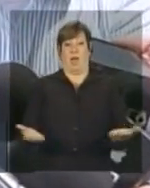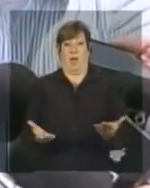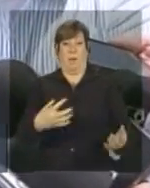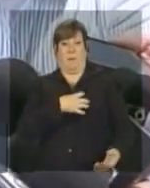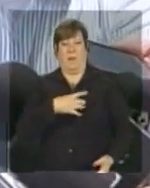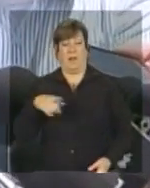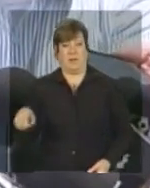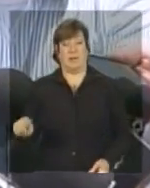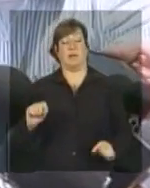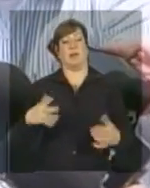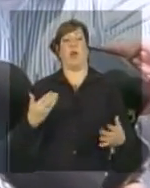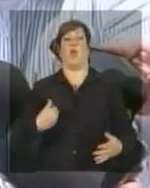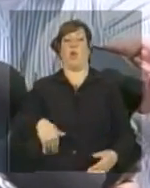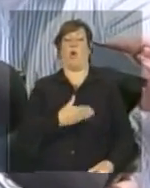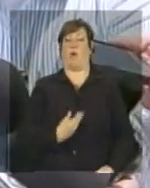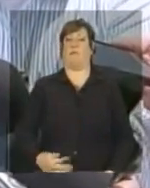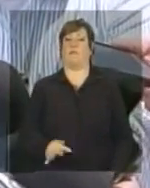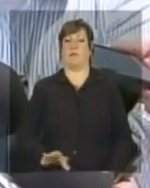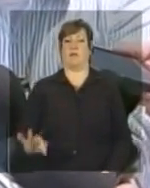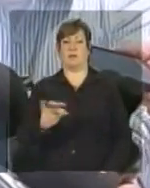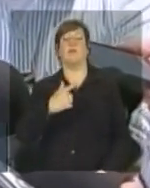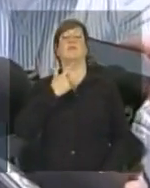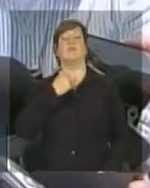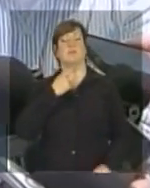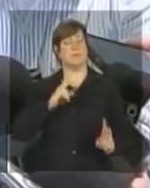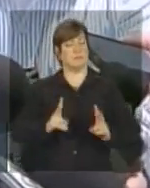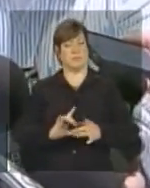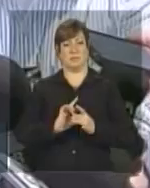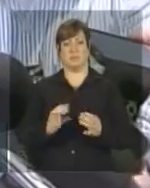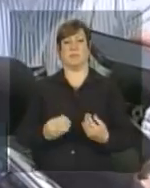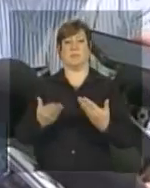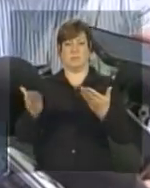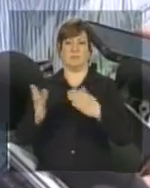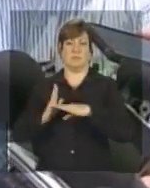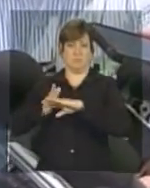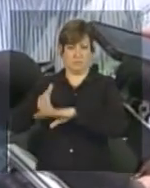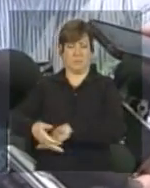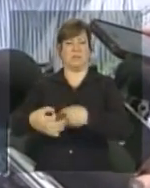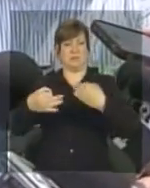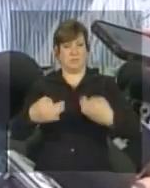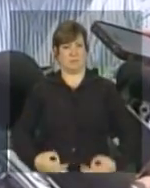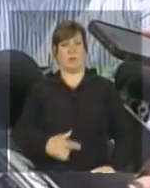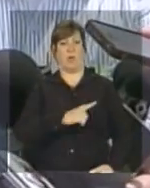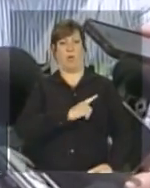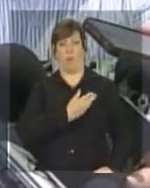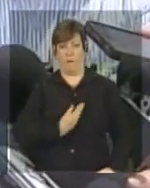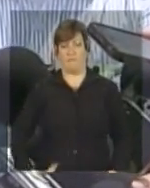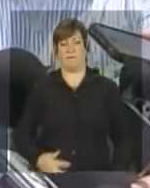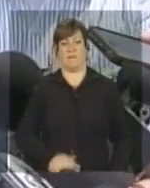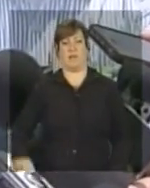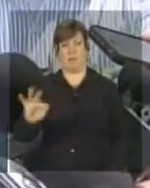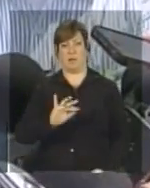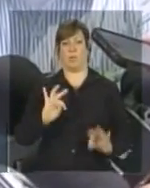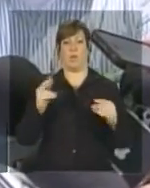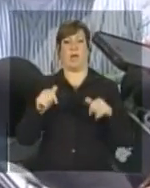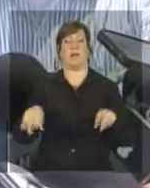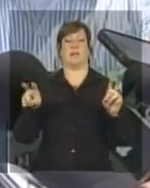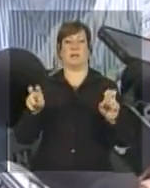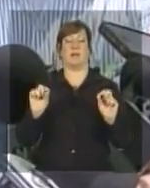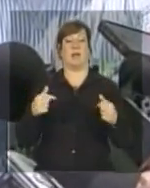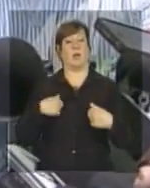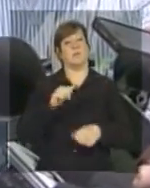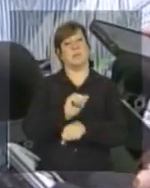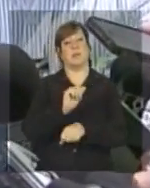na Bahia, nós teremos a presença garantida do governo federal em todas essas questões.